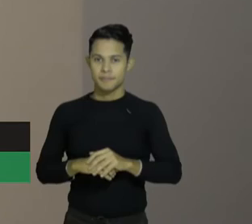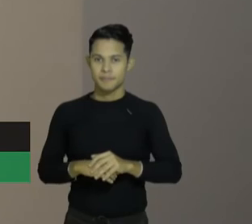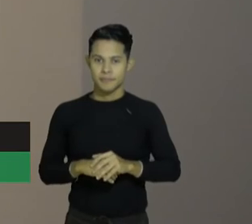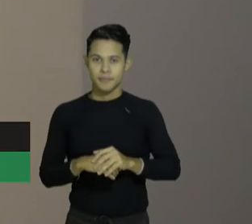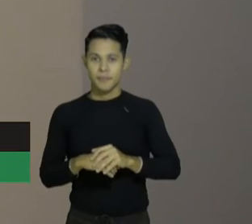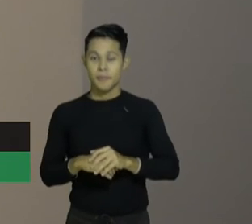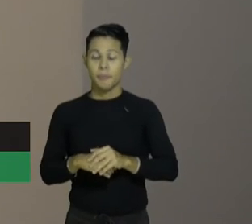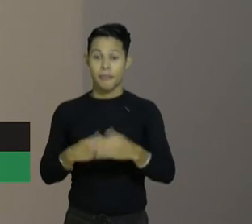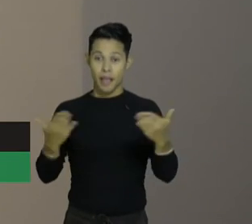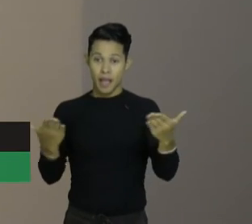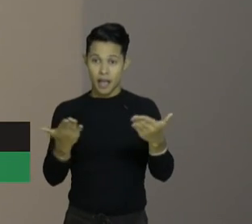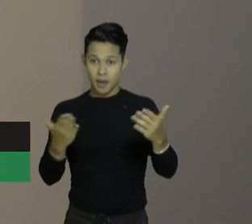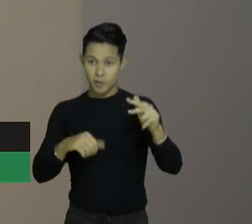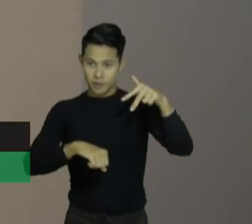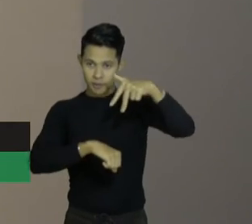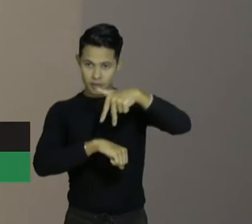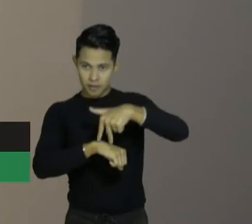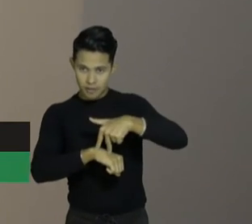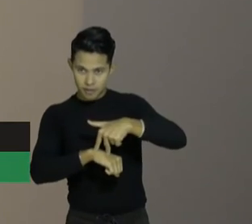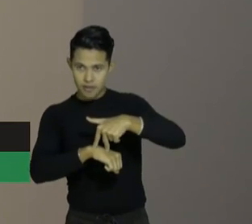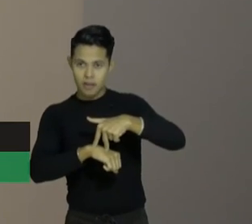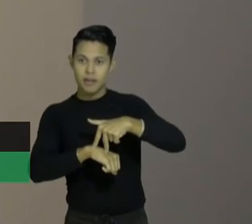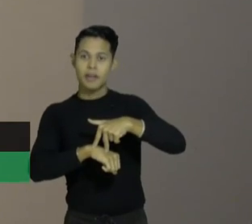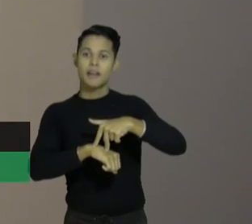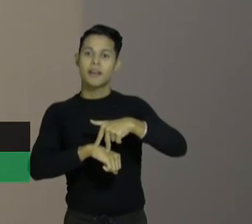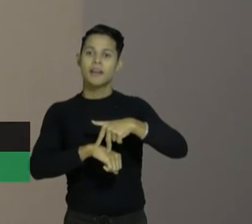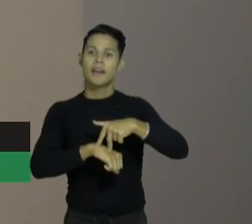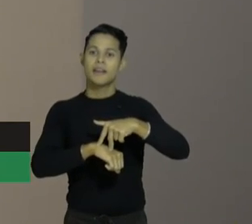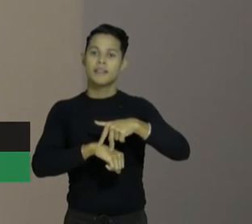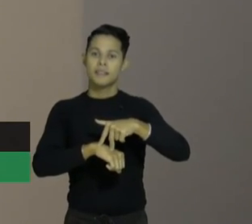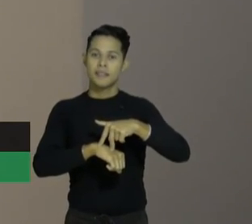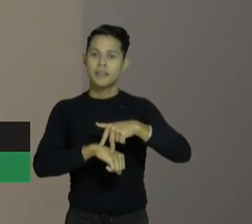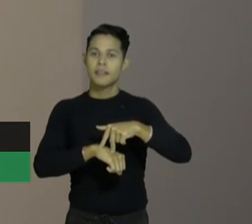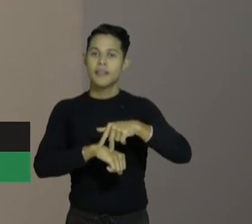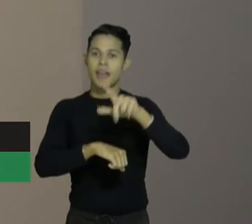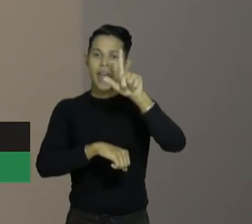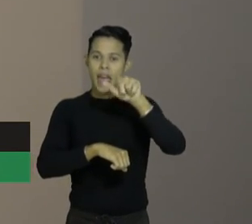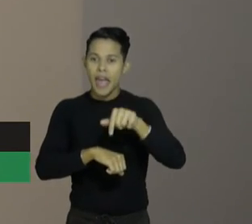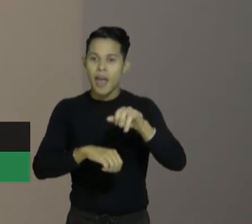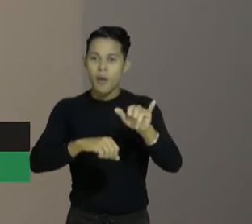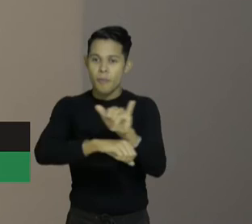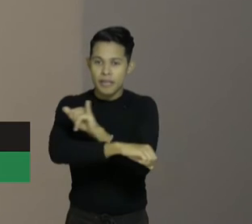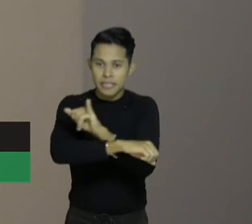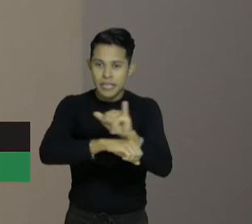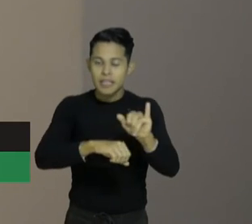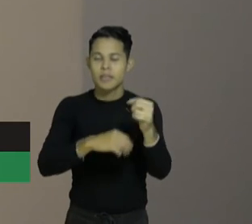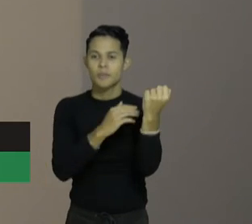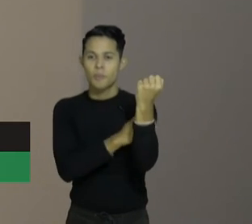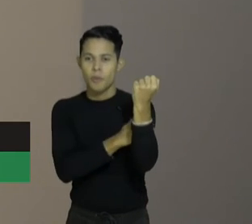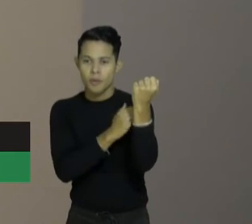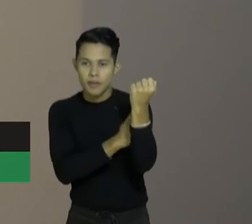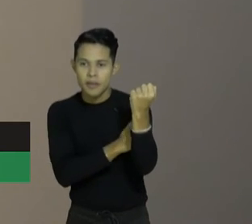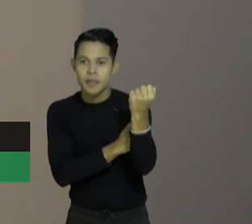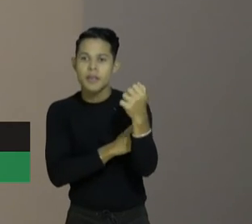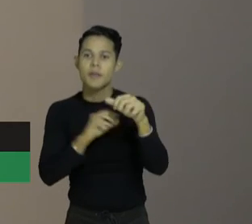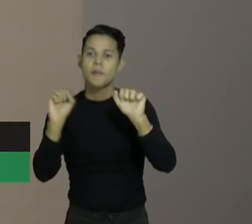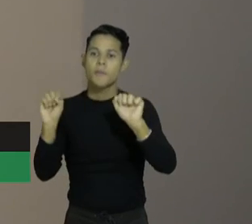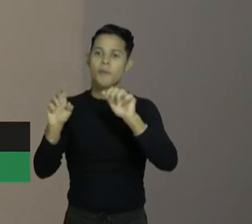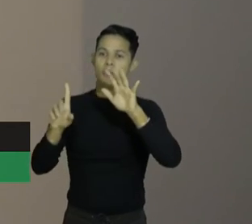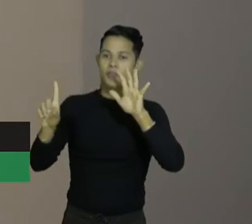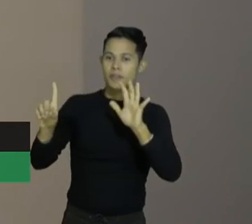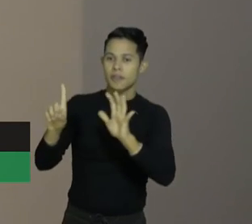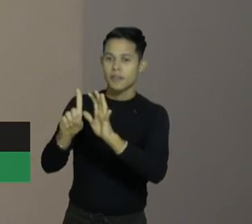esta aliança não apenas como um mecanismo económico Mas também como uma ferramenta poderosa que pode influenciar